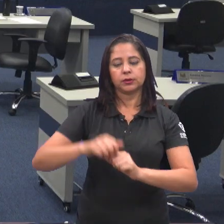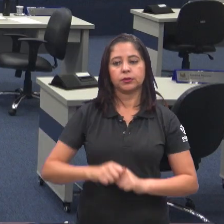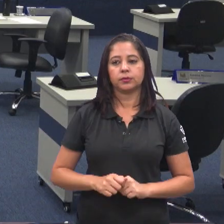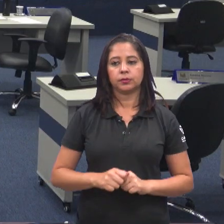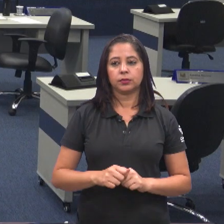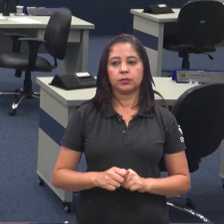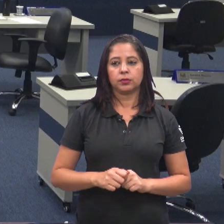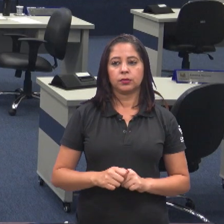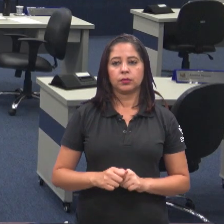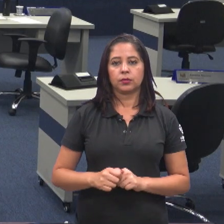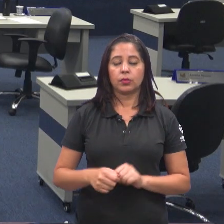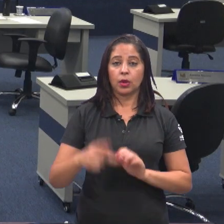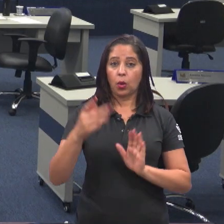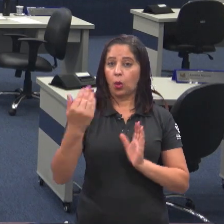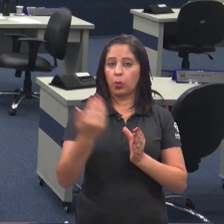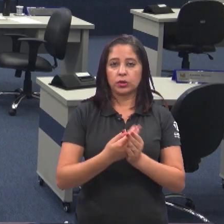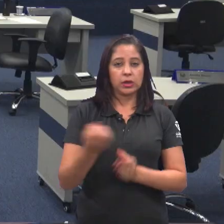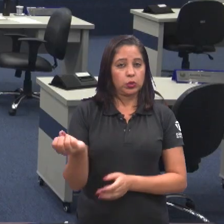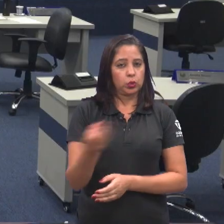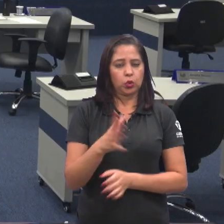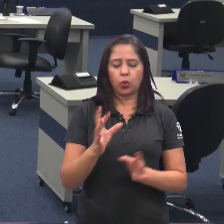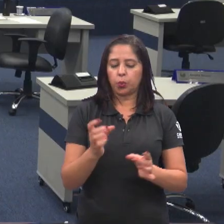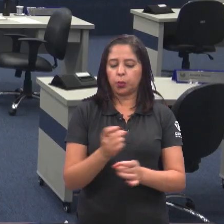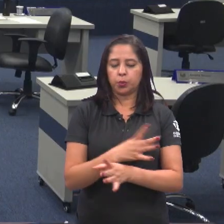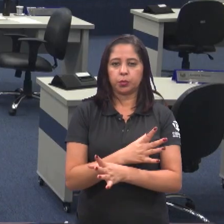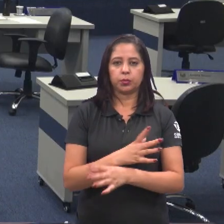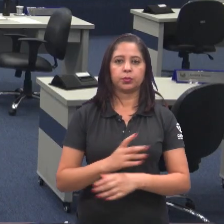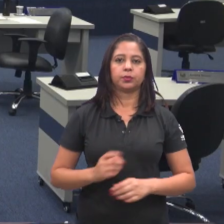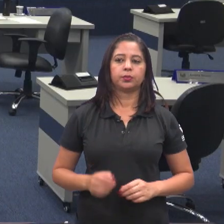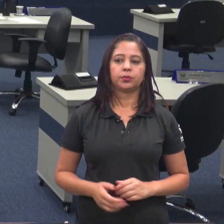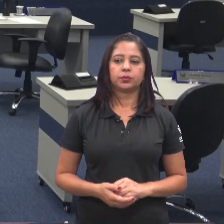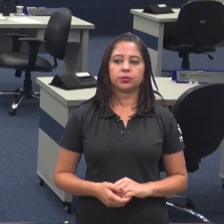novos processos.